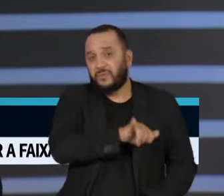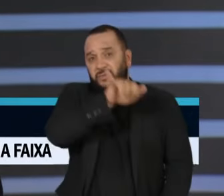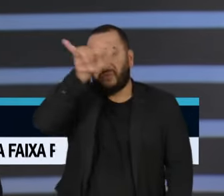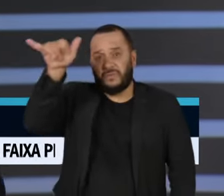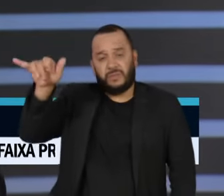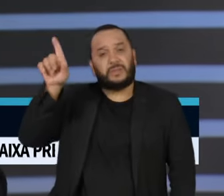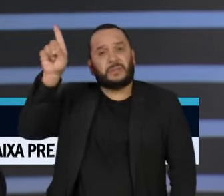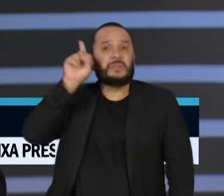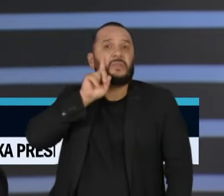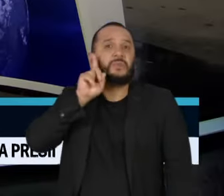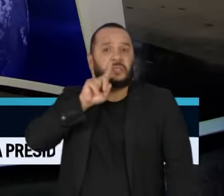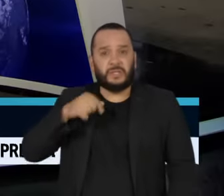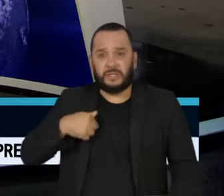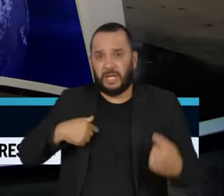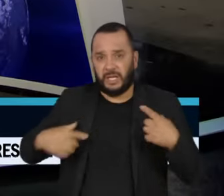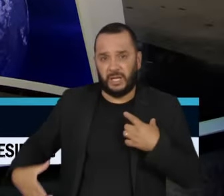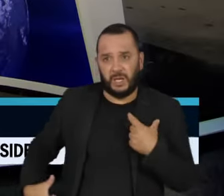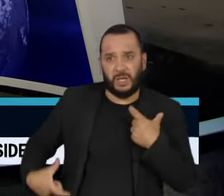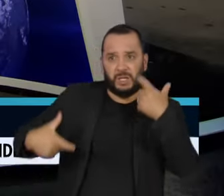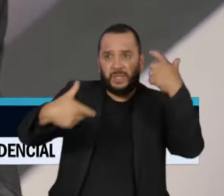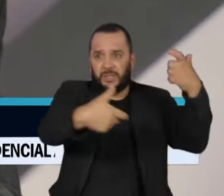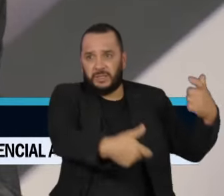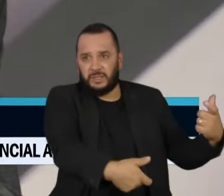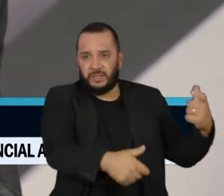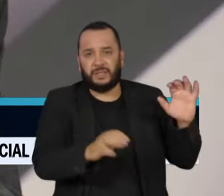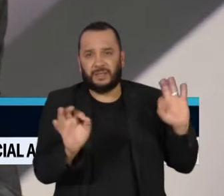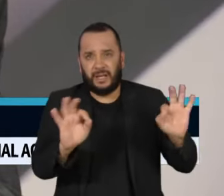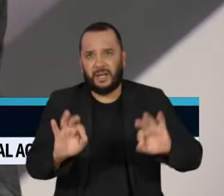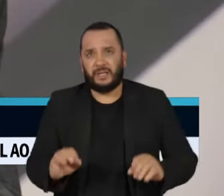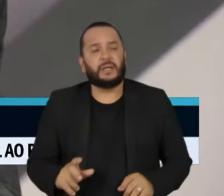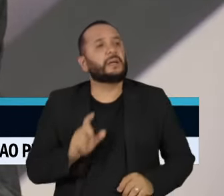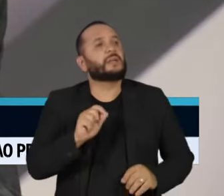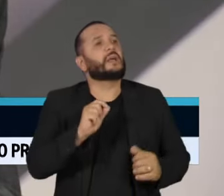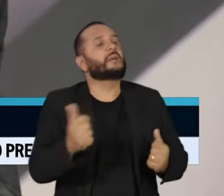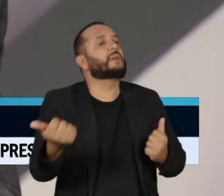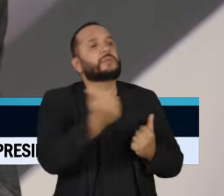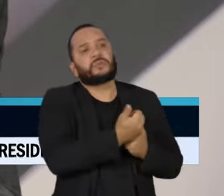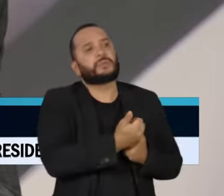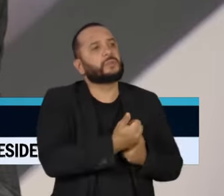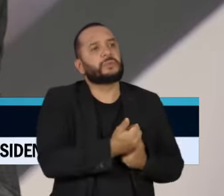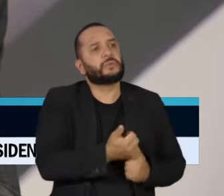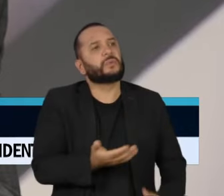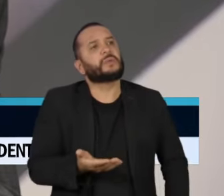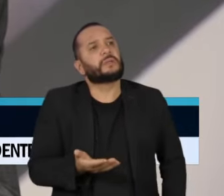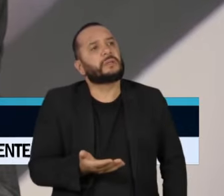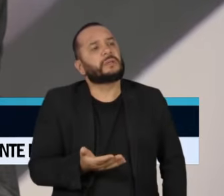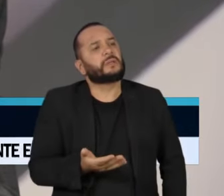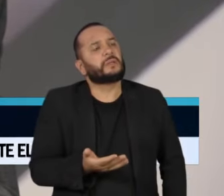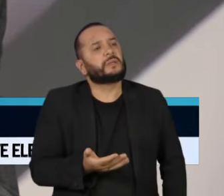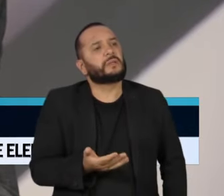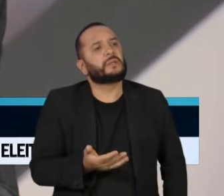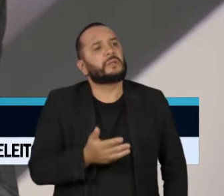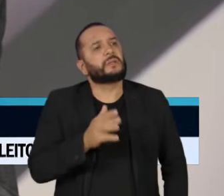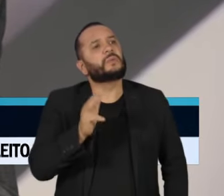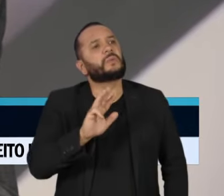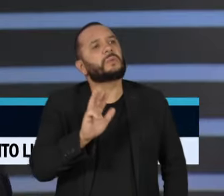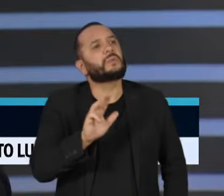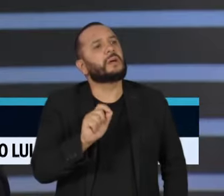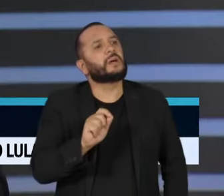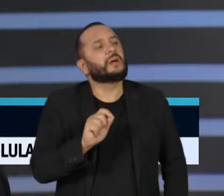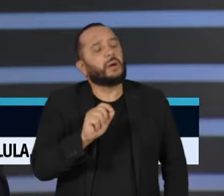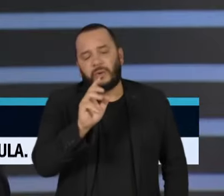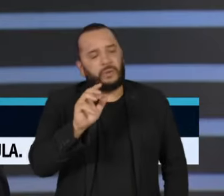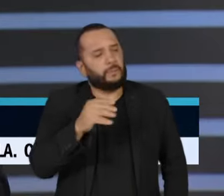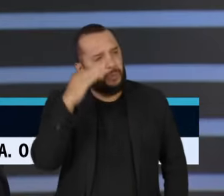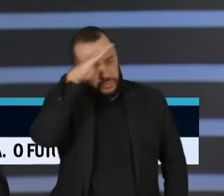vai passar a faixa. Só pela oportunidade. E quem vai ficar no lugar dele? Vai ficar vaga a presidência? Acho que